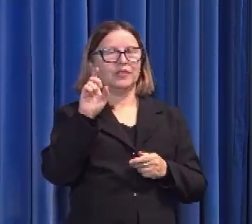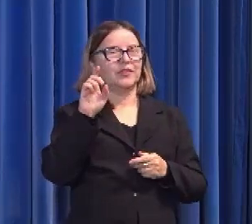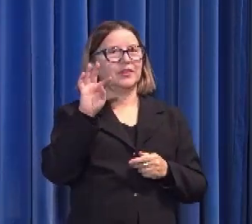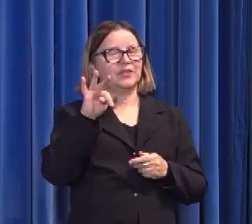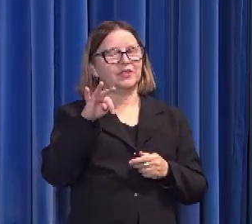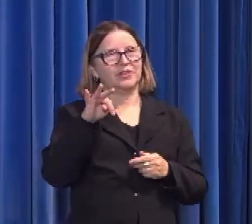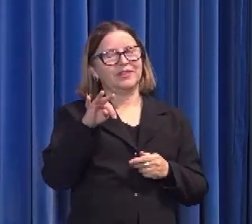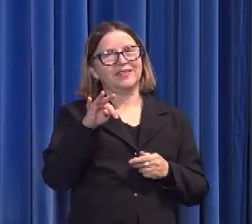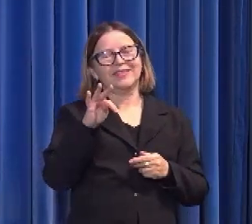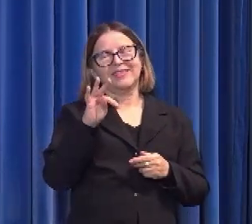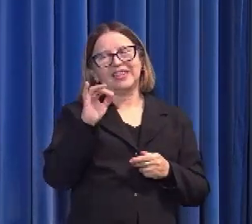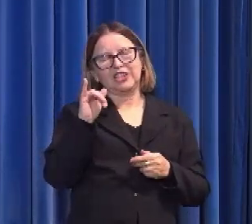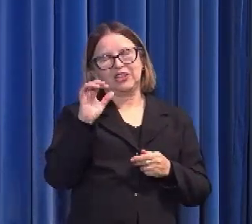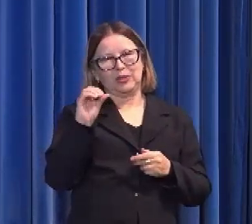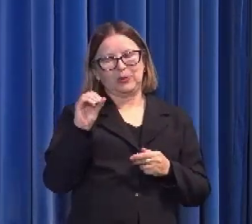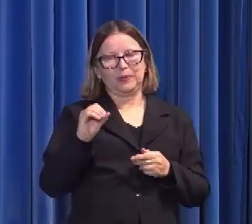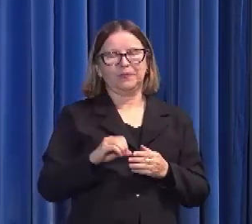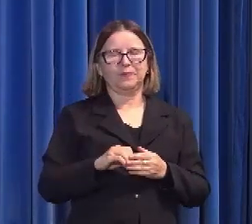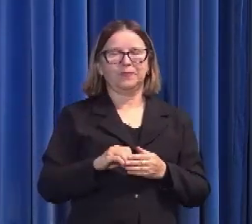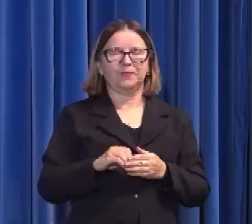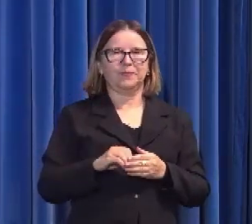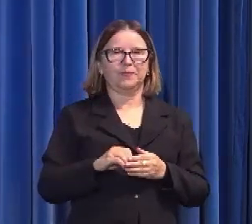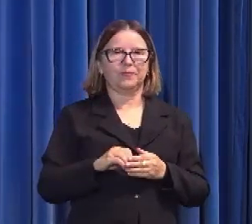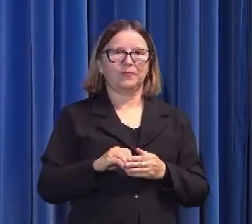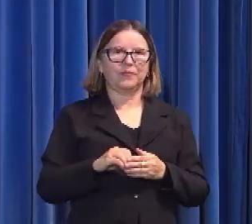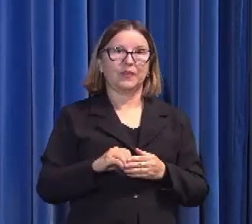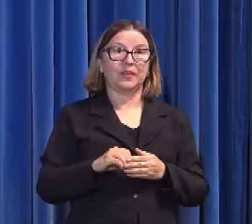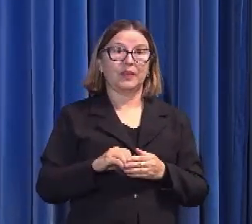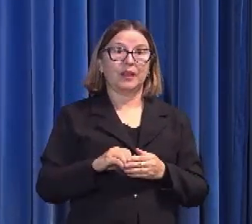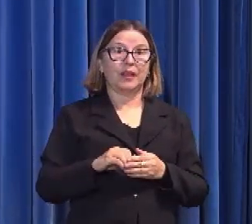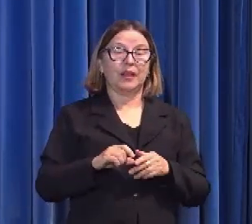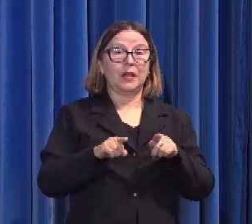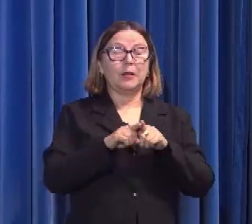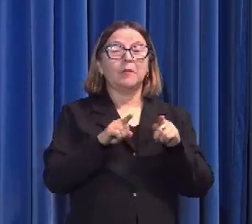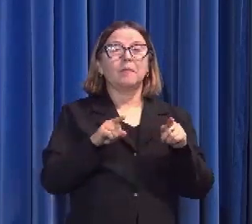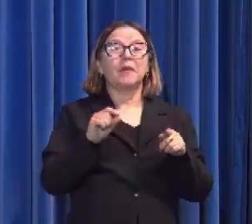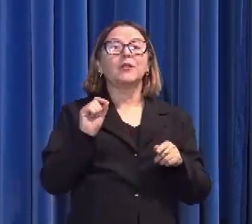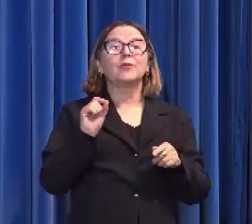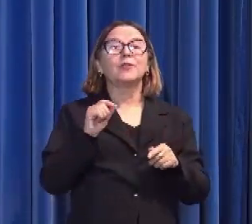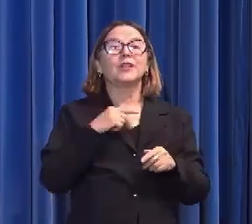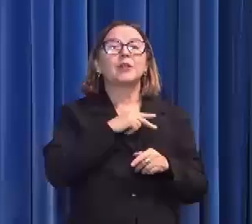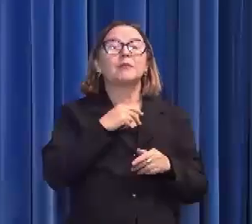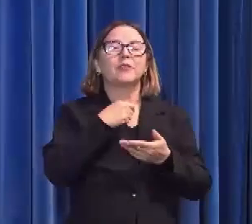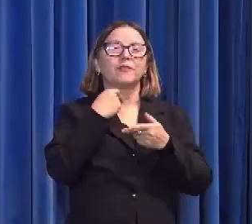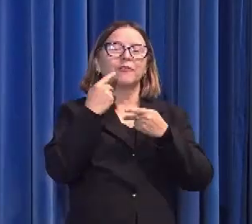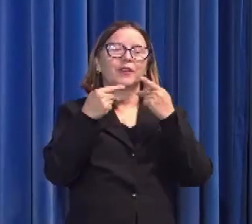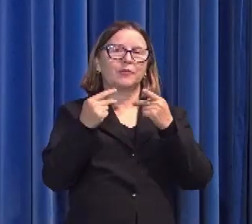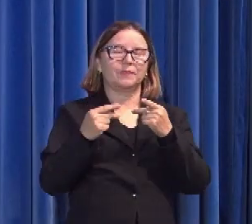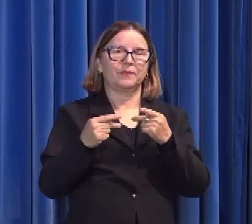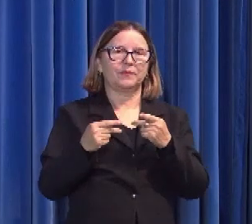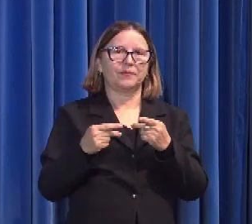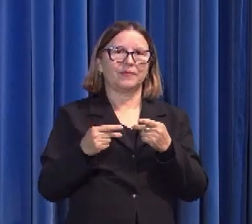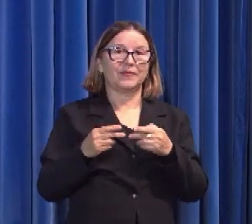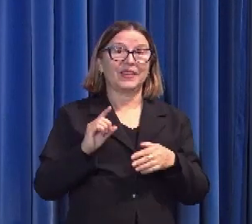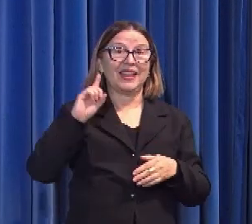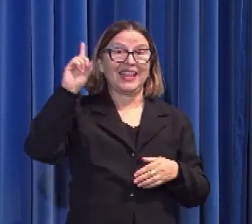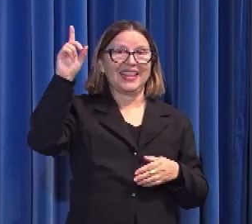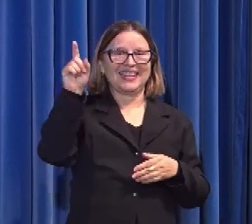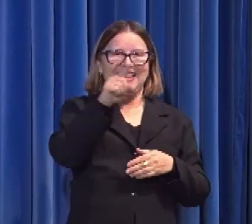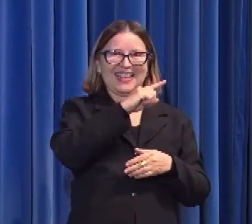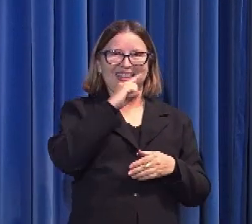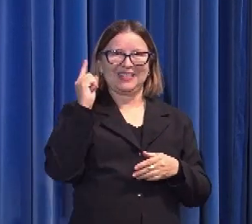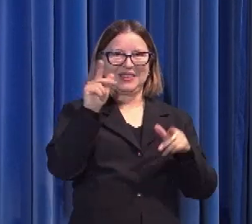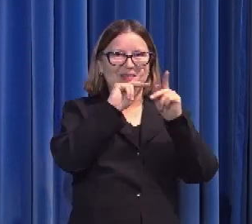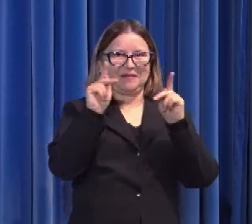urgentes por sua vez também não se davam com judeus mas o que diz Paulo aqui porque ele é a nossa paz